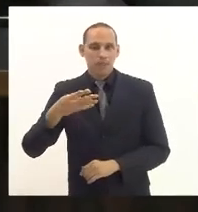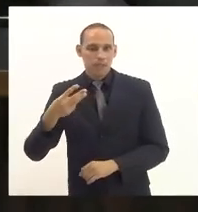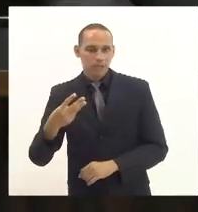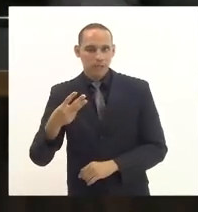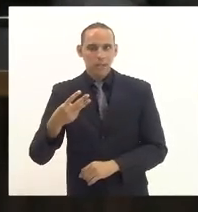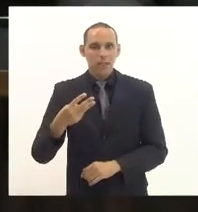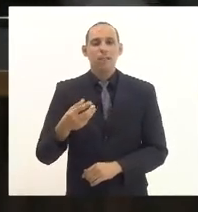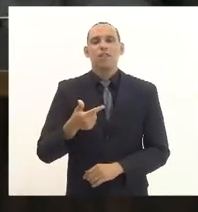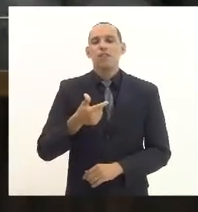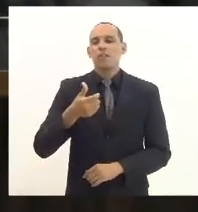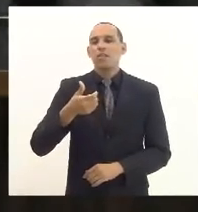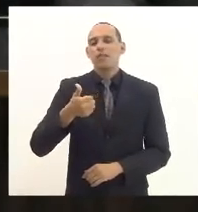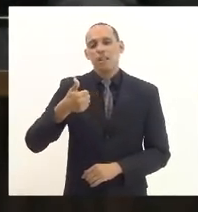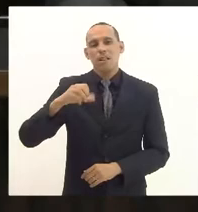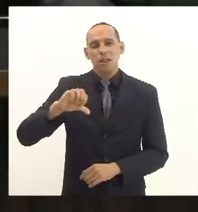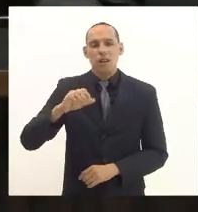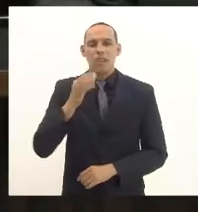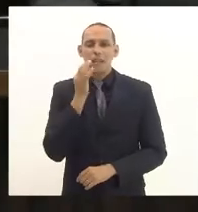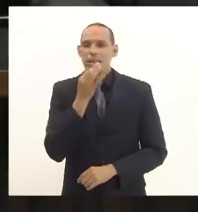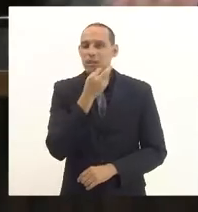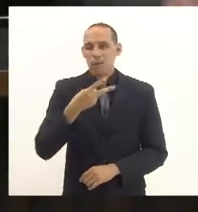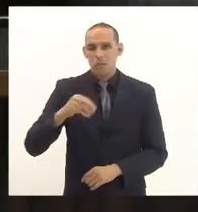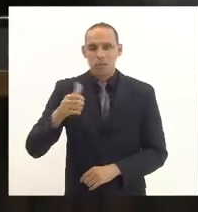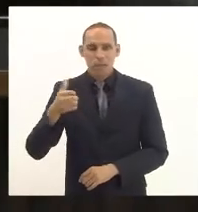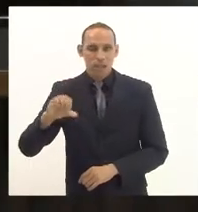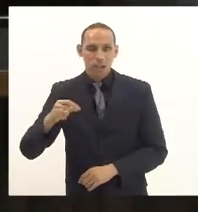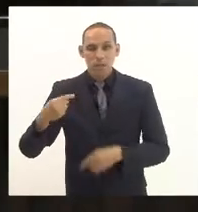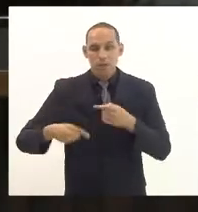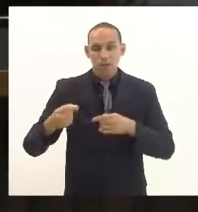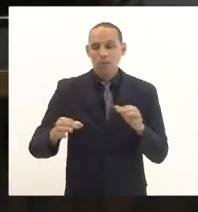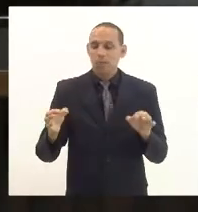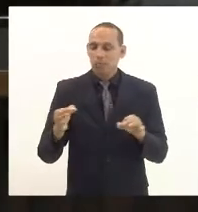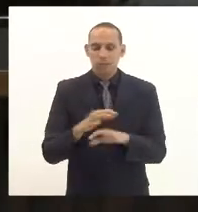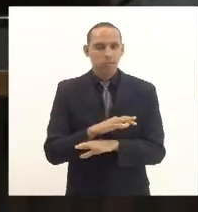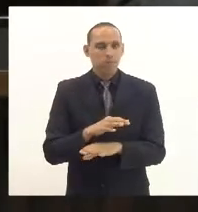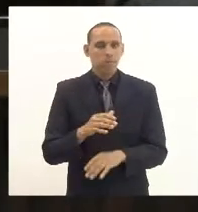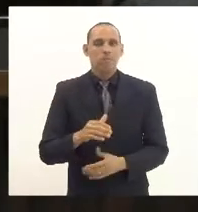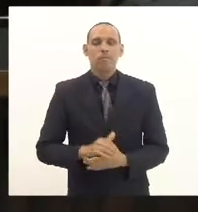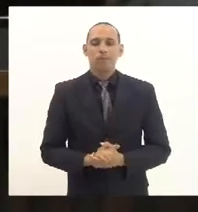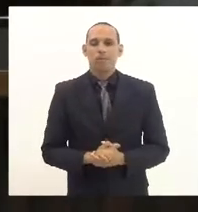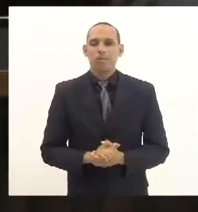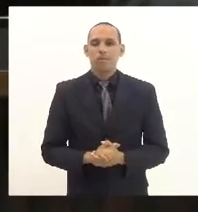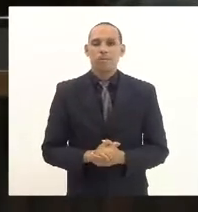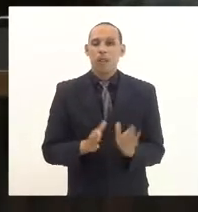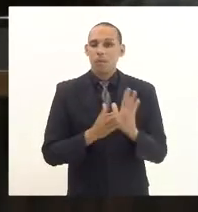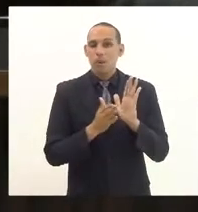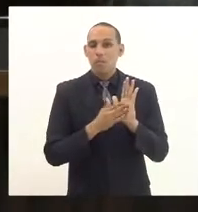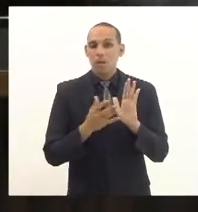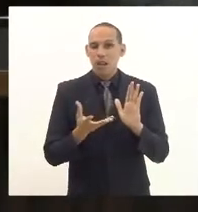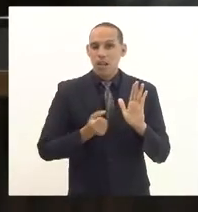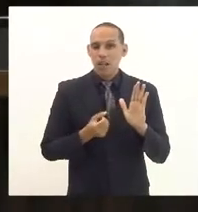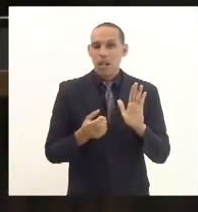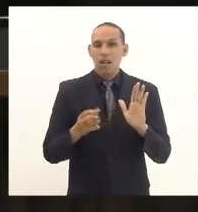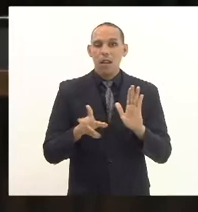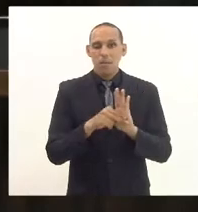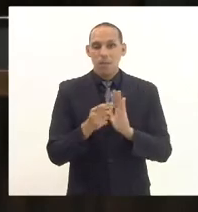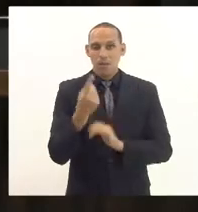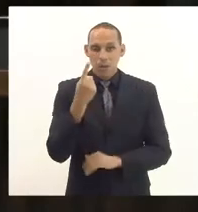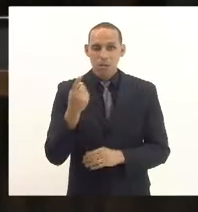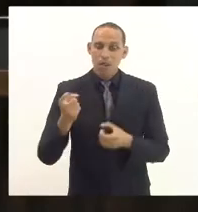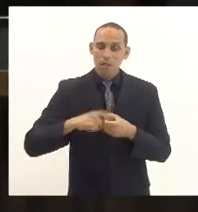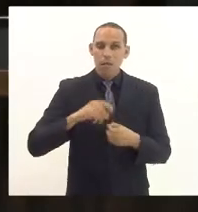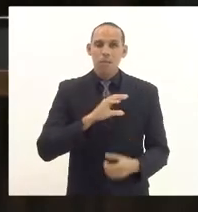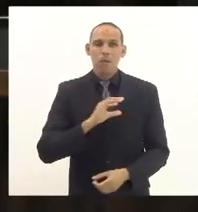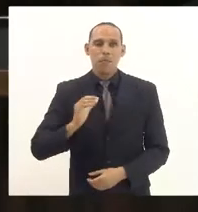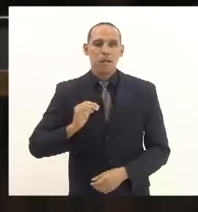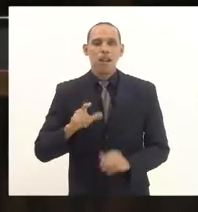outras providências. Em discussão, não havendo quem queira discutir, encerrada a discussão. A presente proposta recebeu uma emenda e retorna às comissões.